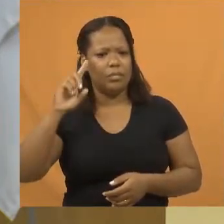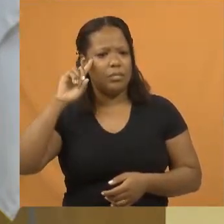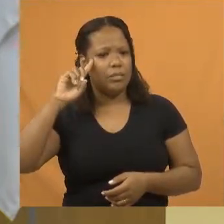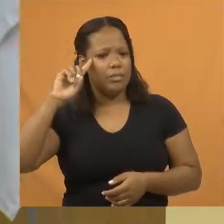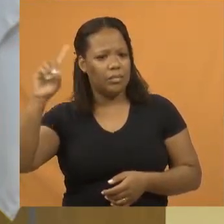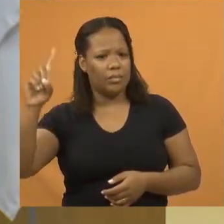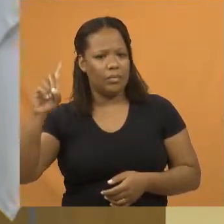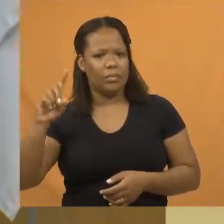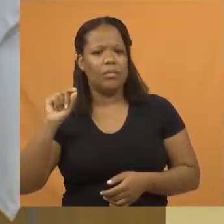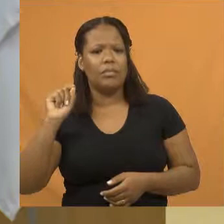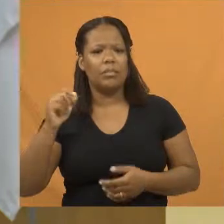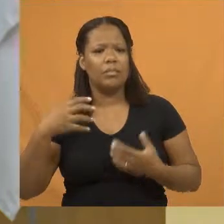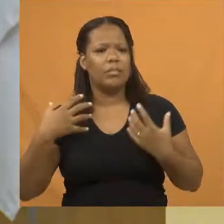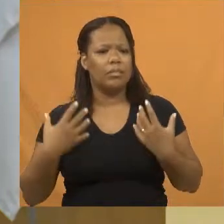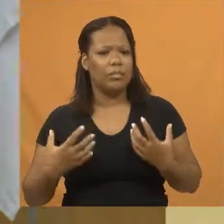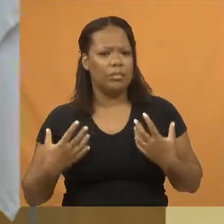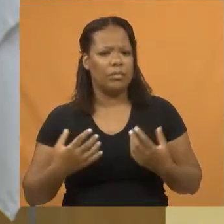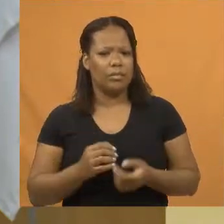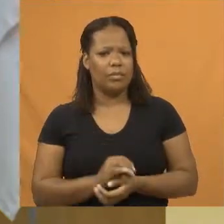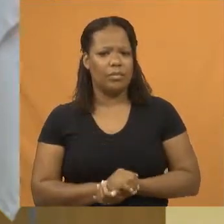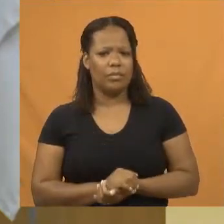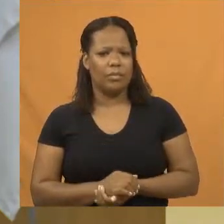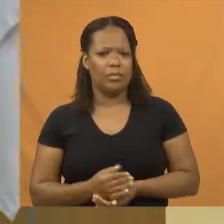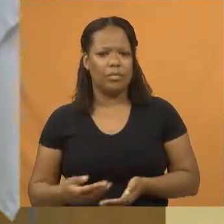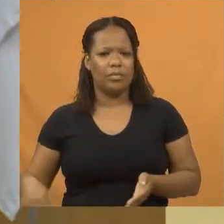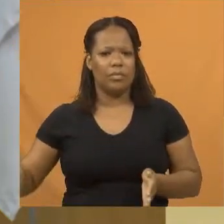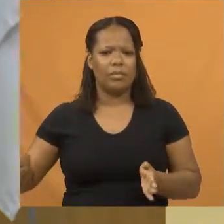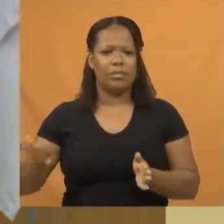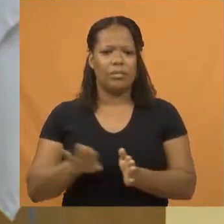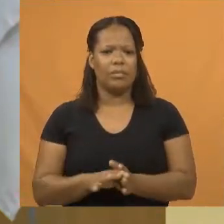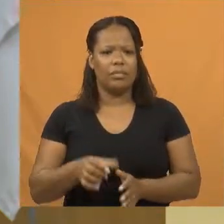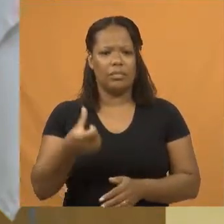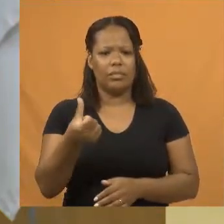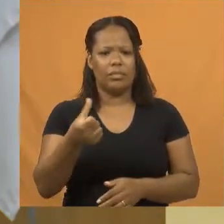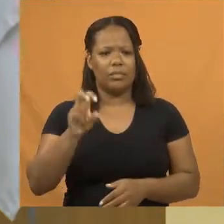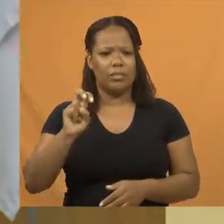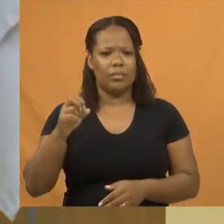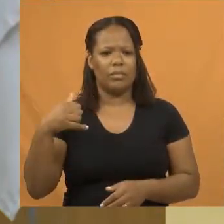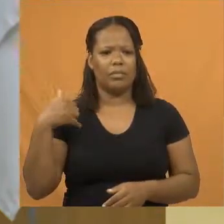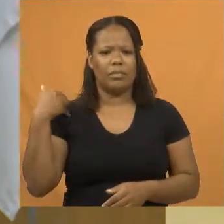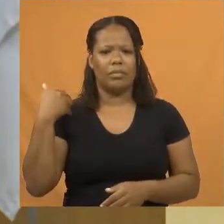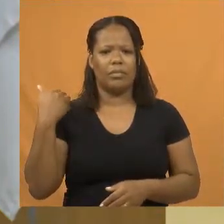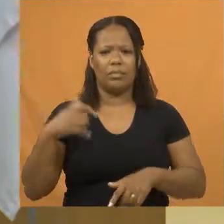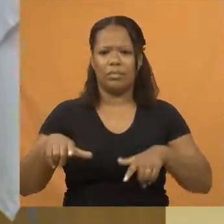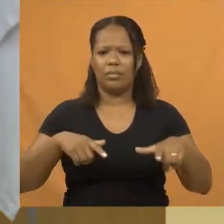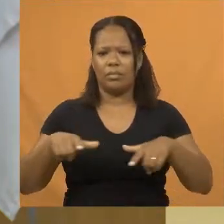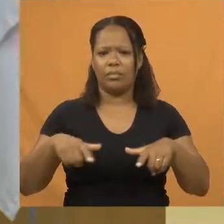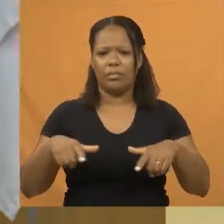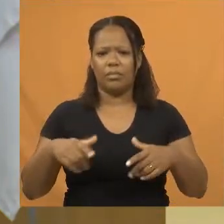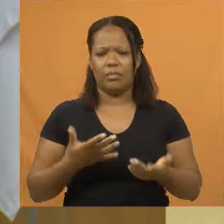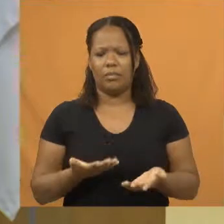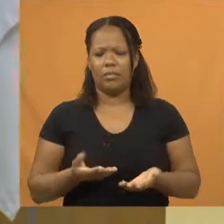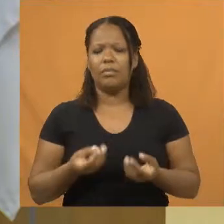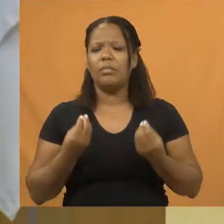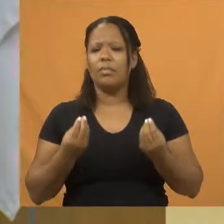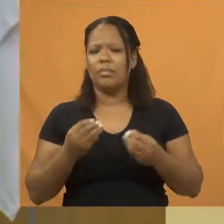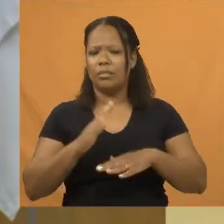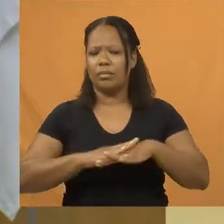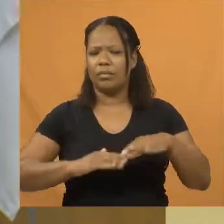né? Quem que aguenta numa atividade dessa chegar até os 65 anos desempenhando essa